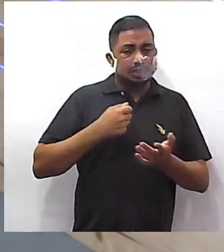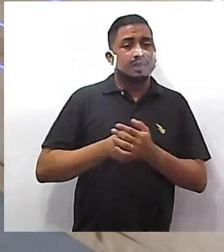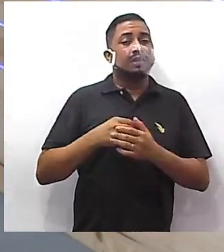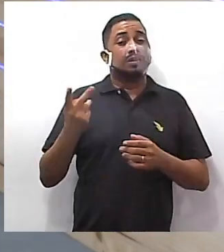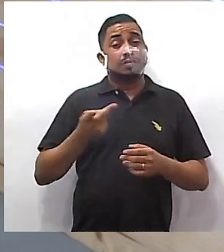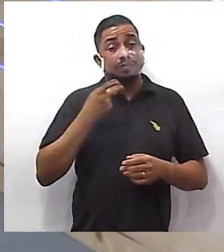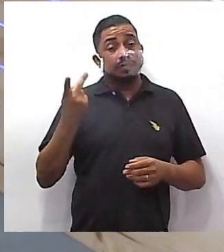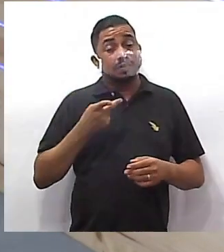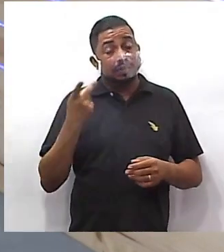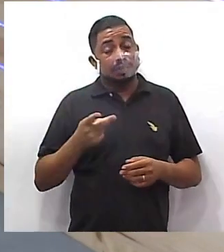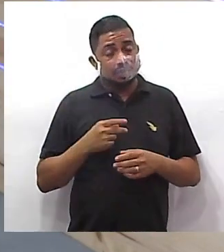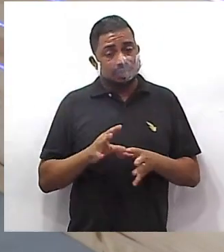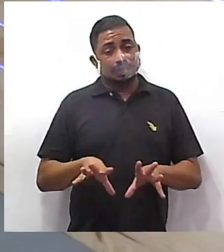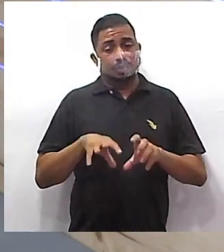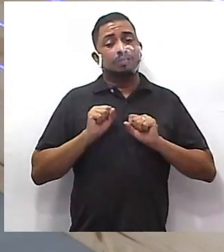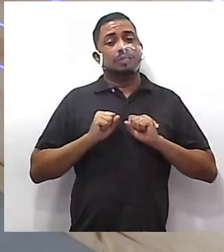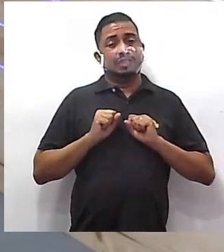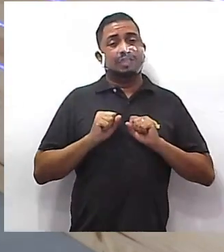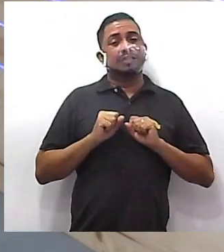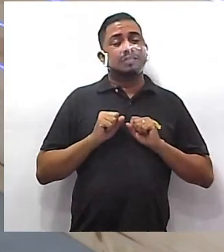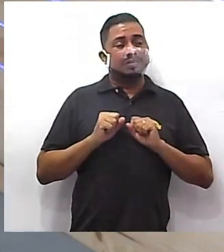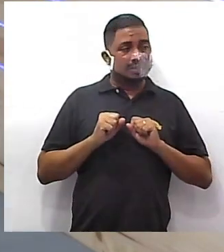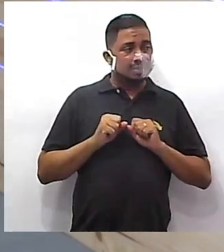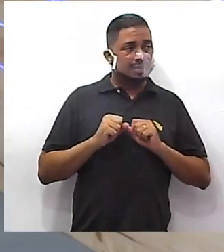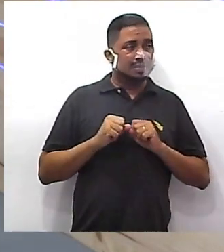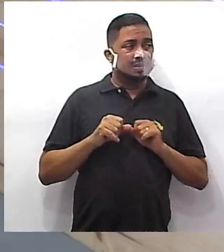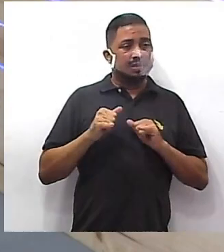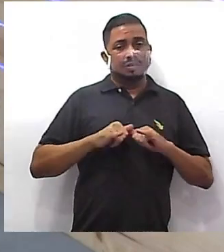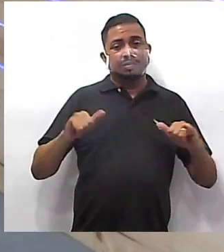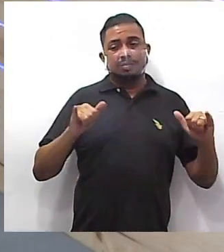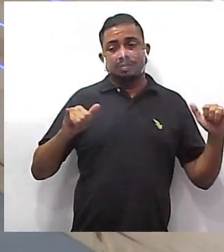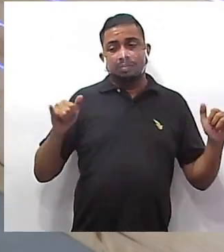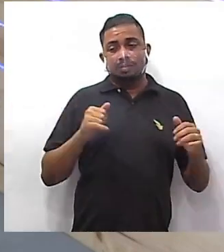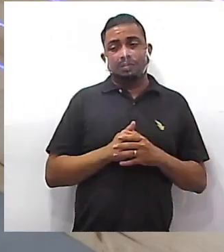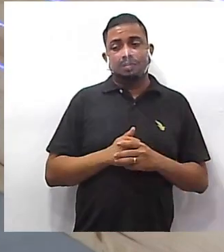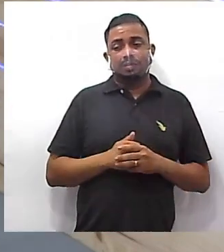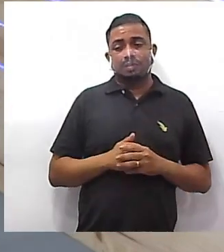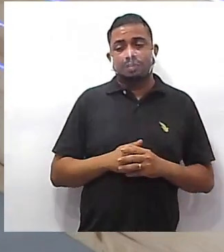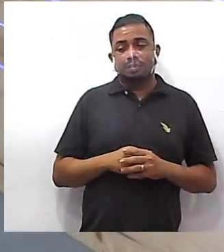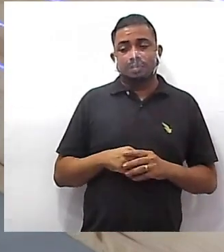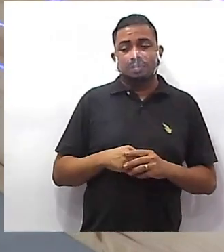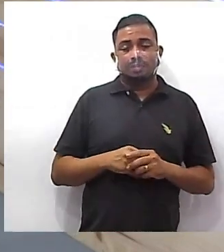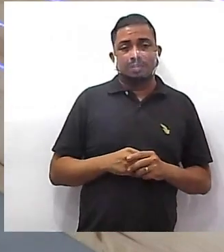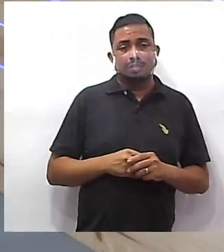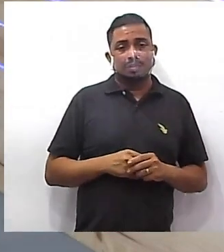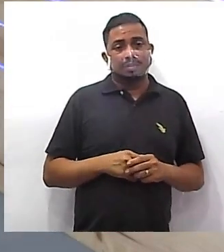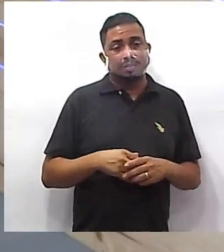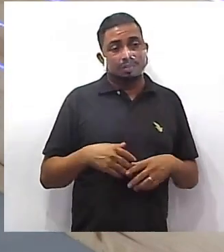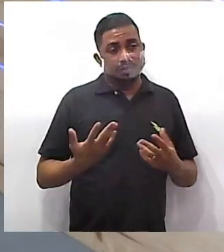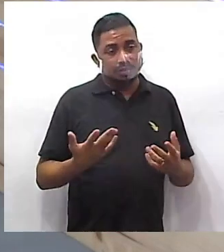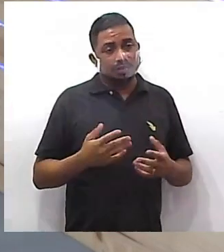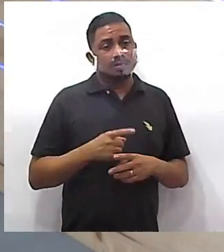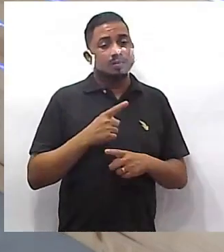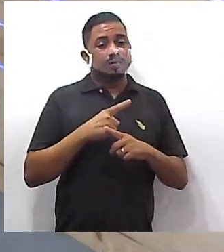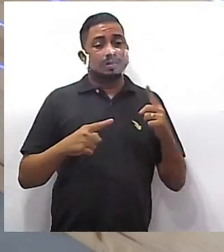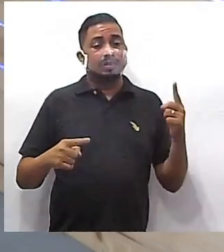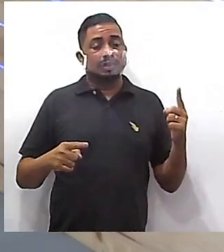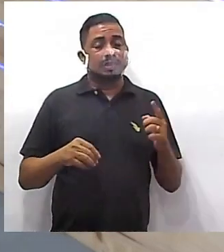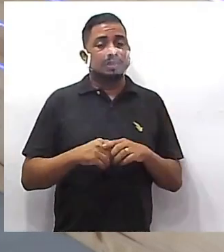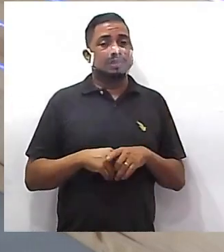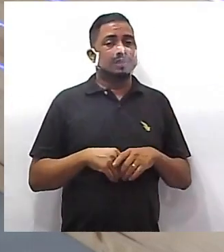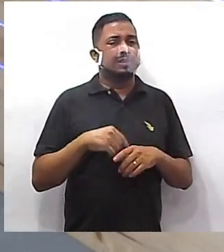fala da contaminação, né? A transmissão indireta, a transmissão cruzada, não é isso, Heraldo? Exatamente.